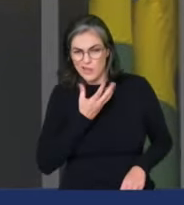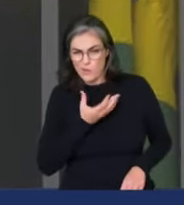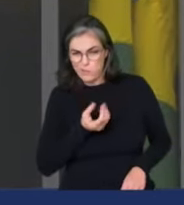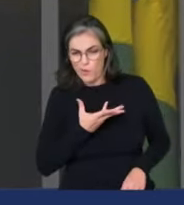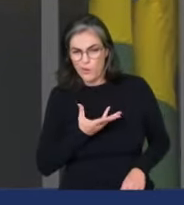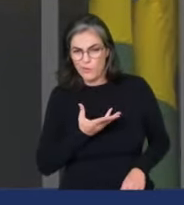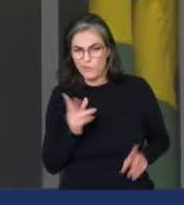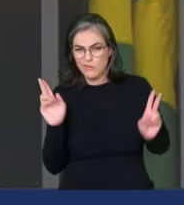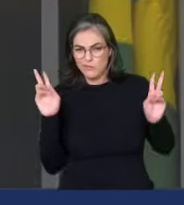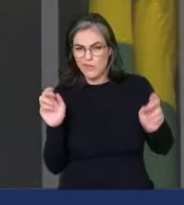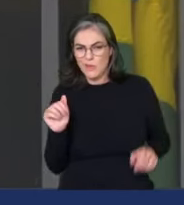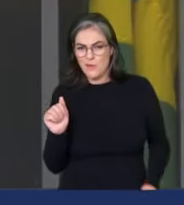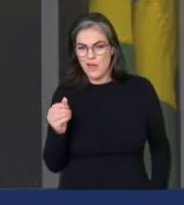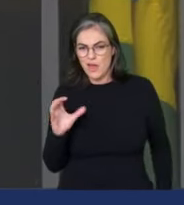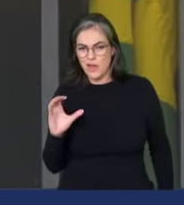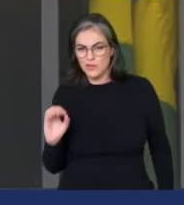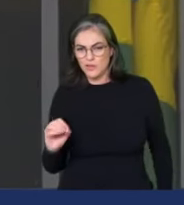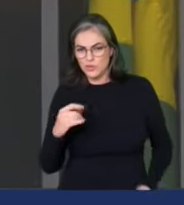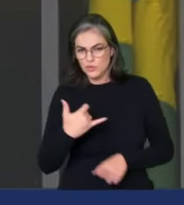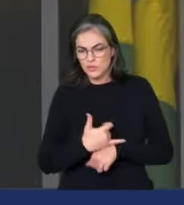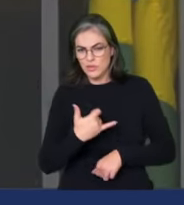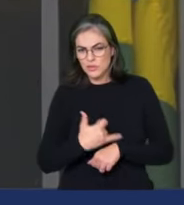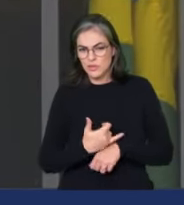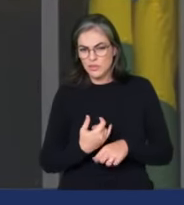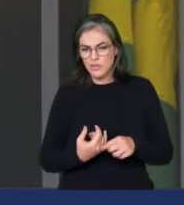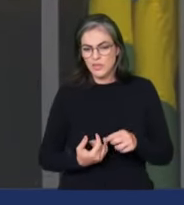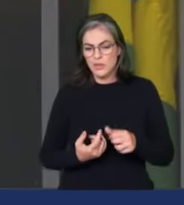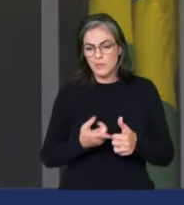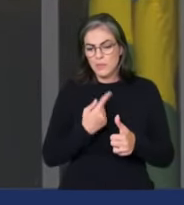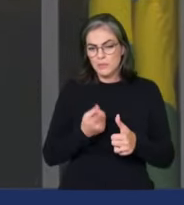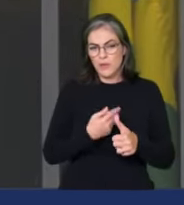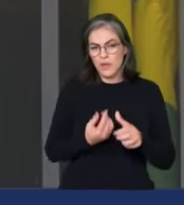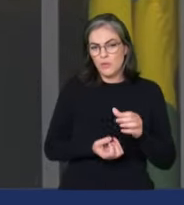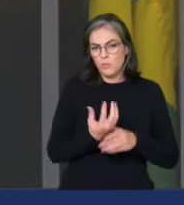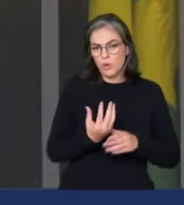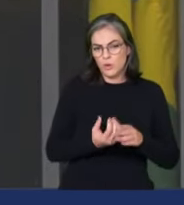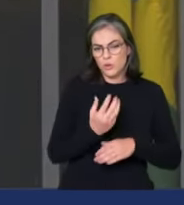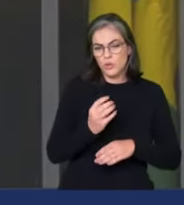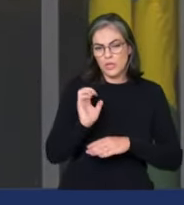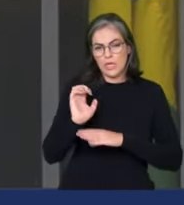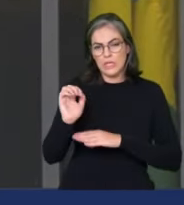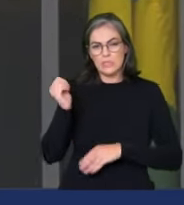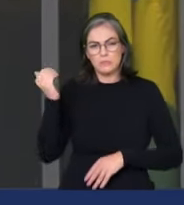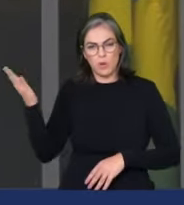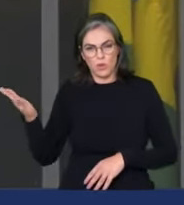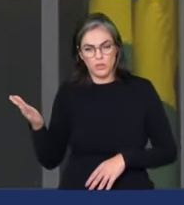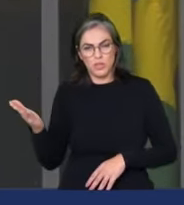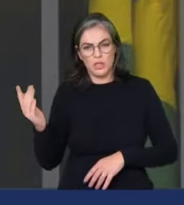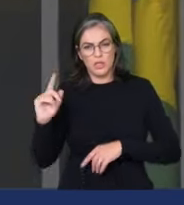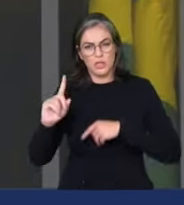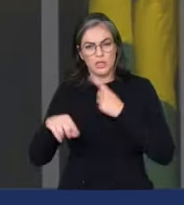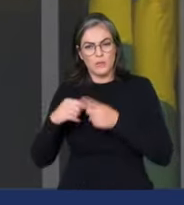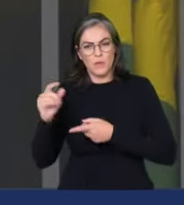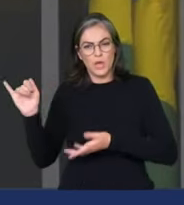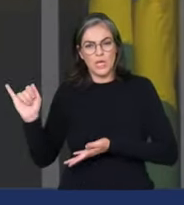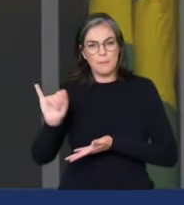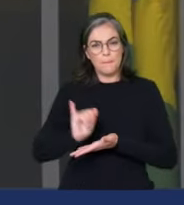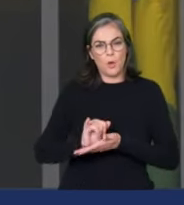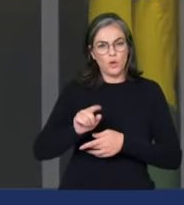gente primeiro produz para importar, exportar, e importa o que necessita. Não tem